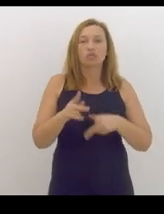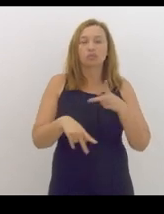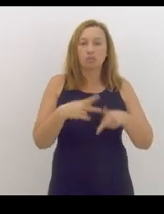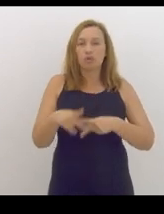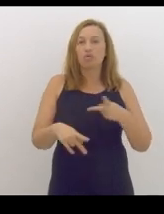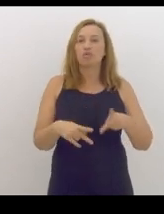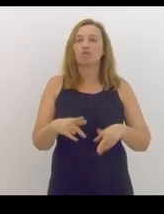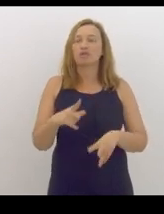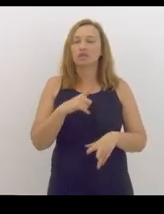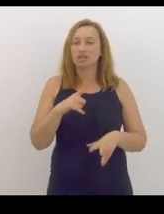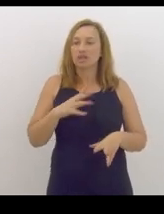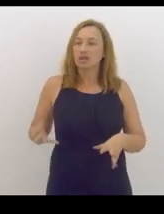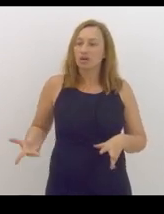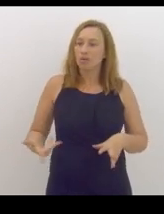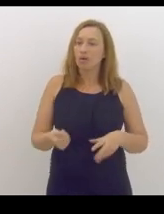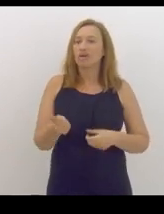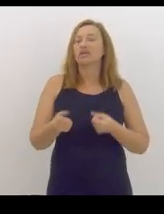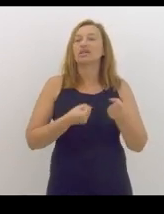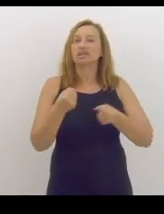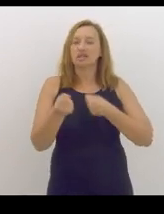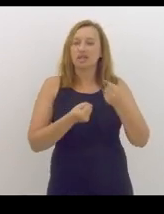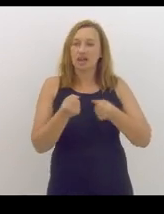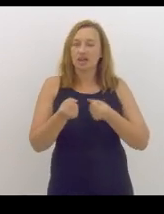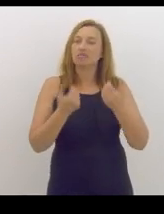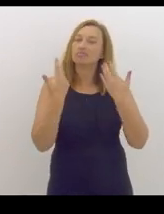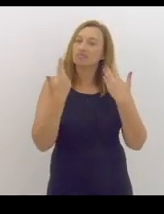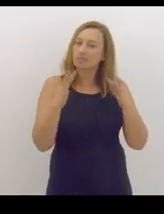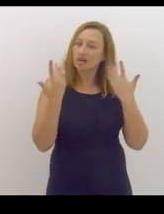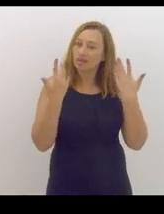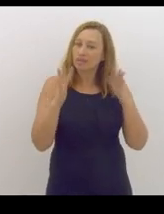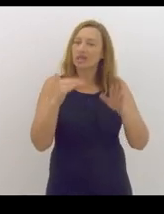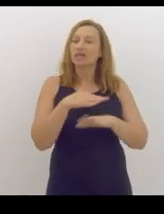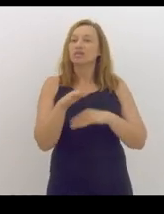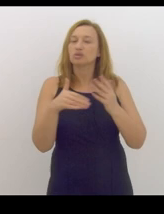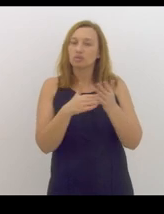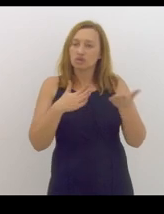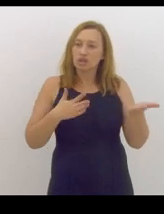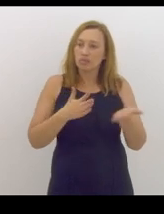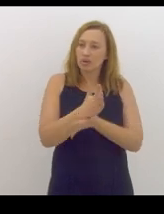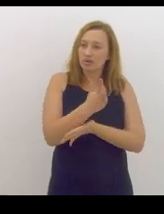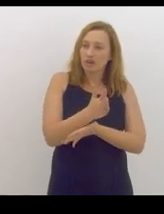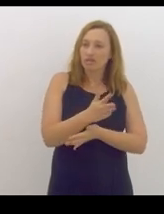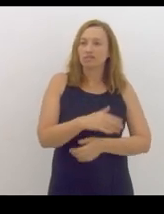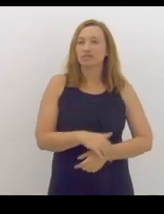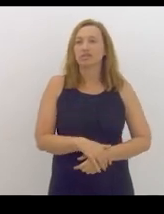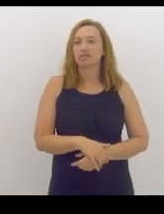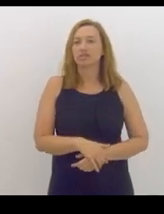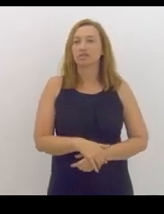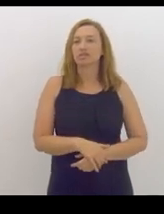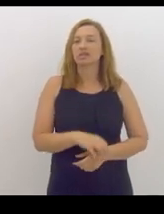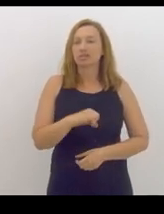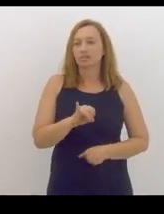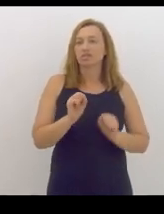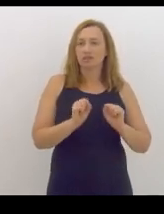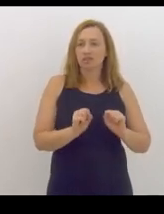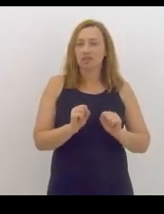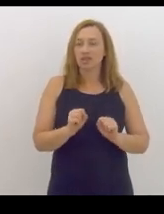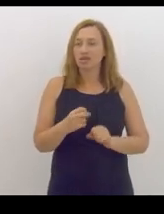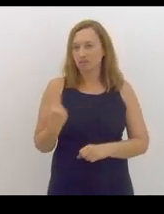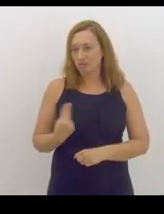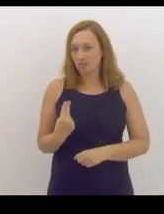condução de qualidade. Então, meus parabéns a todos que aprovaram aí. E se puder ser